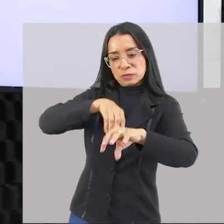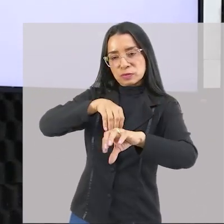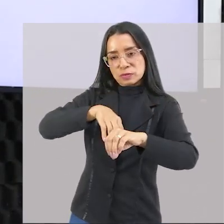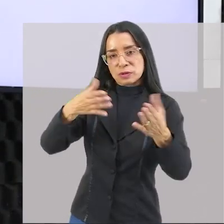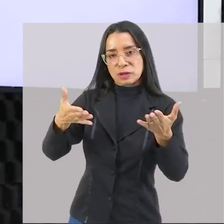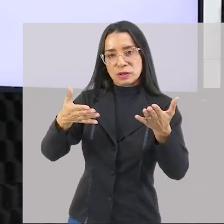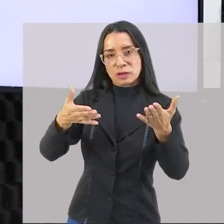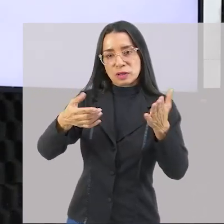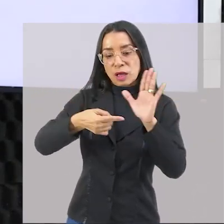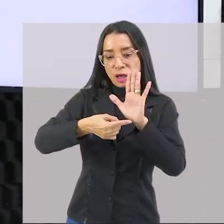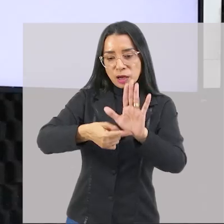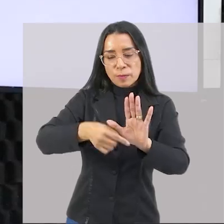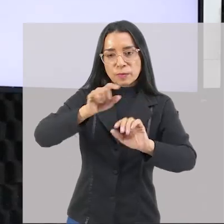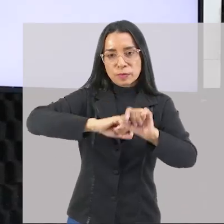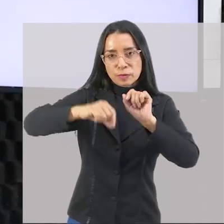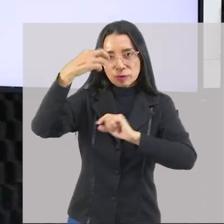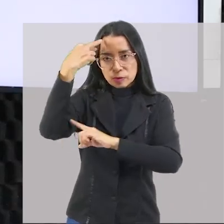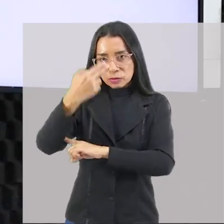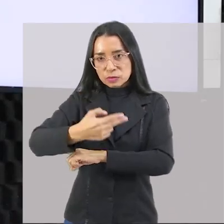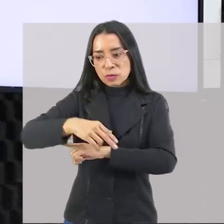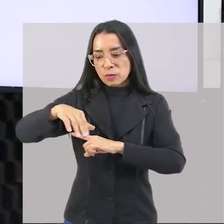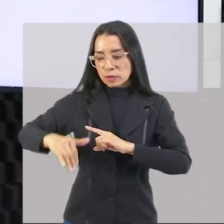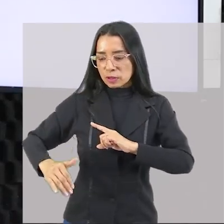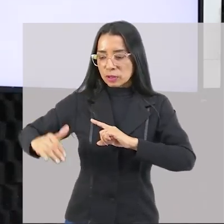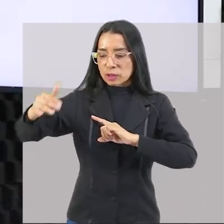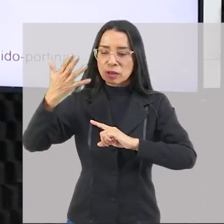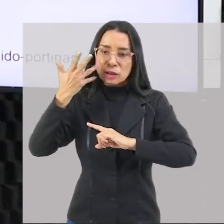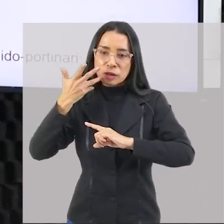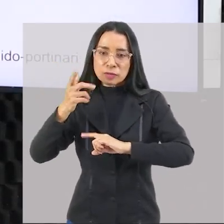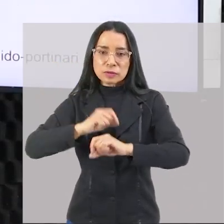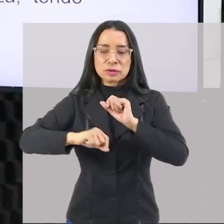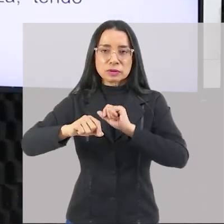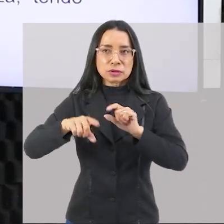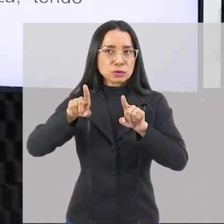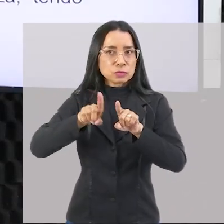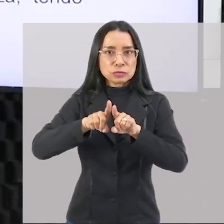infância dele e de tantas outras crianças, inclusive parte da minha.